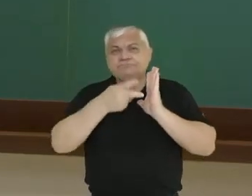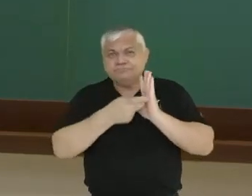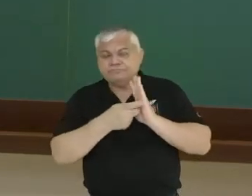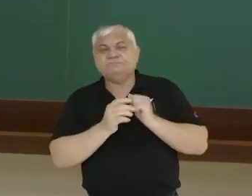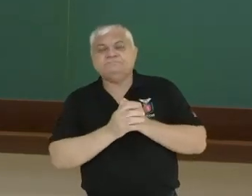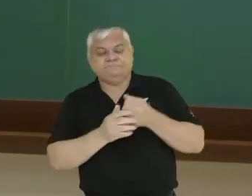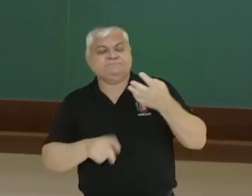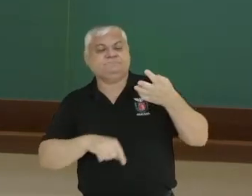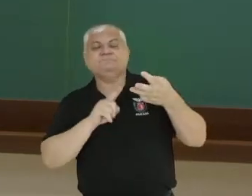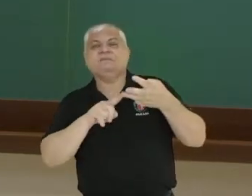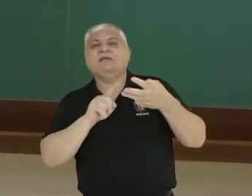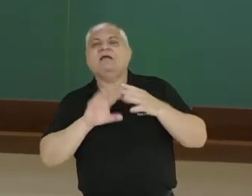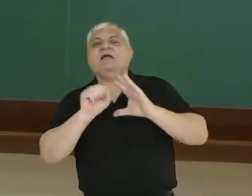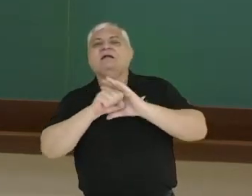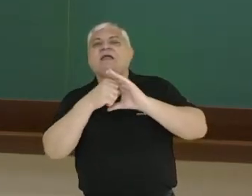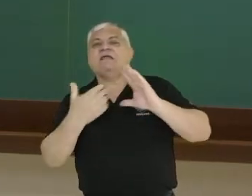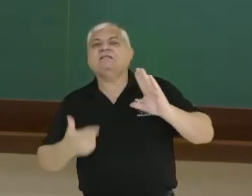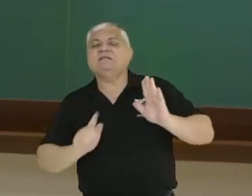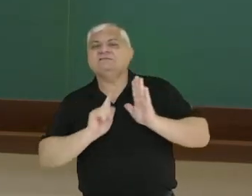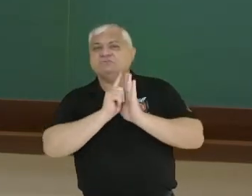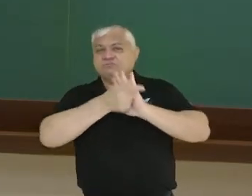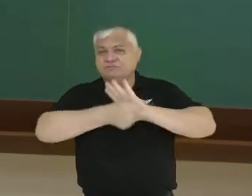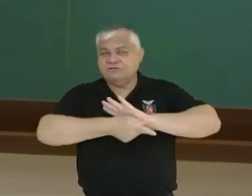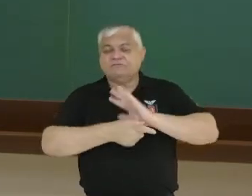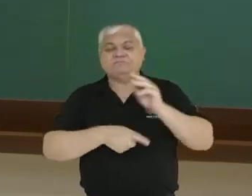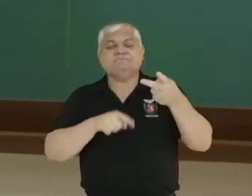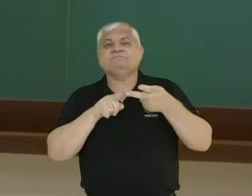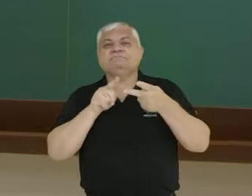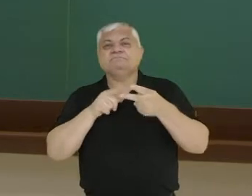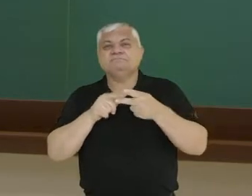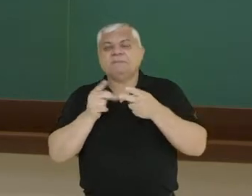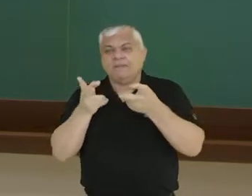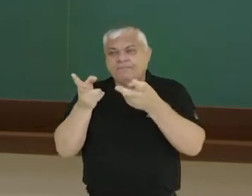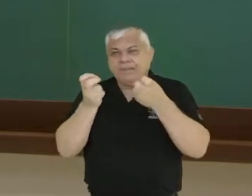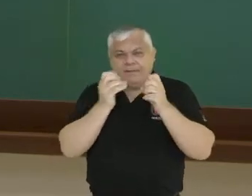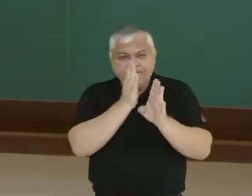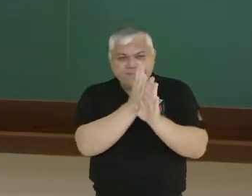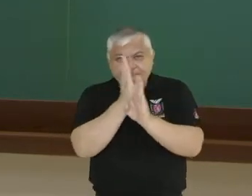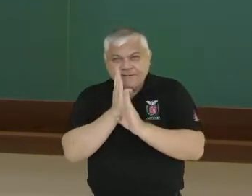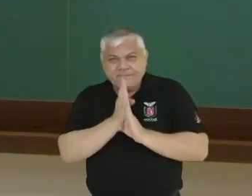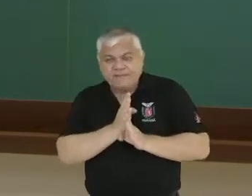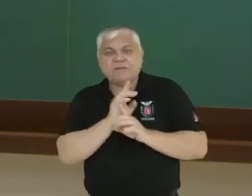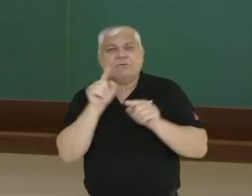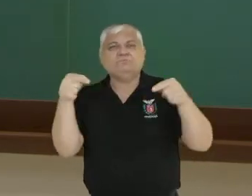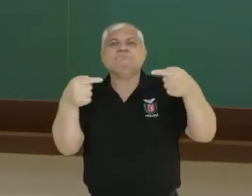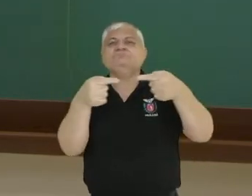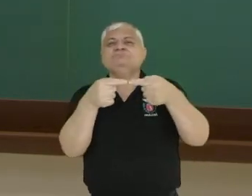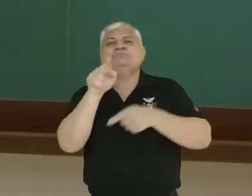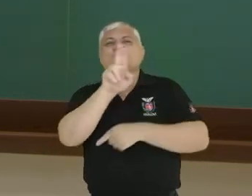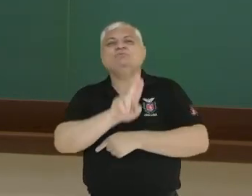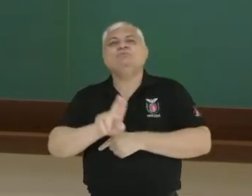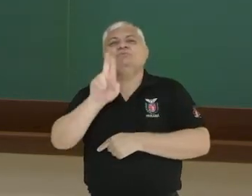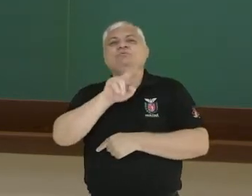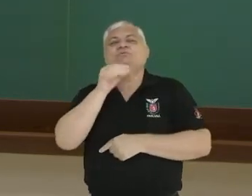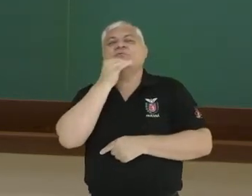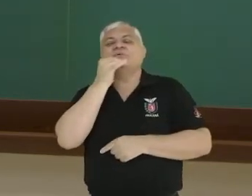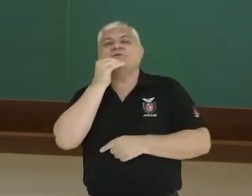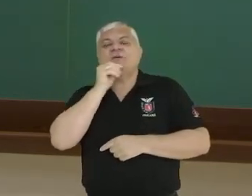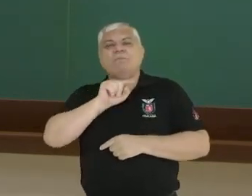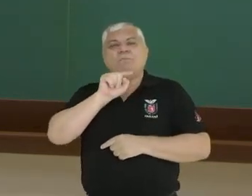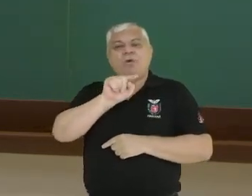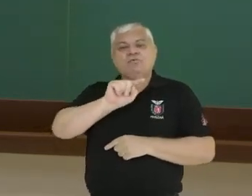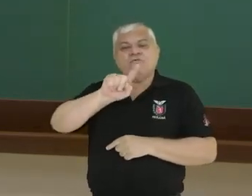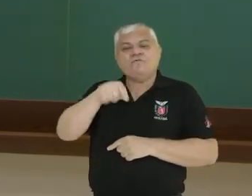as características do gênero e identificar o efeito de sentido decorrente do uso da pontuação e de